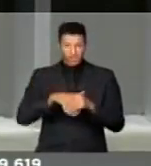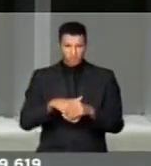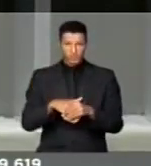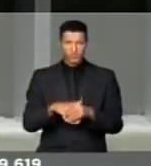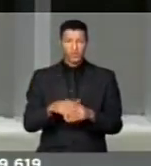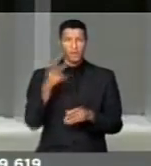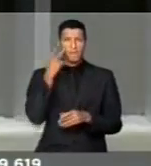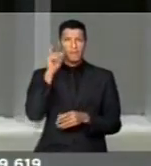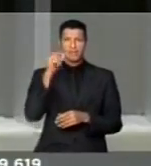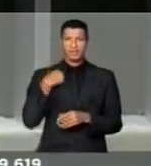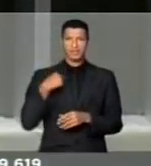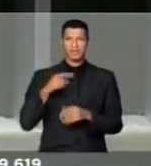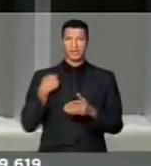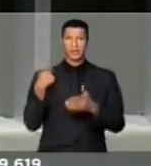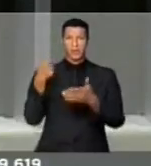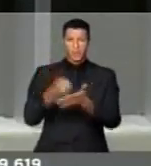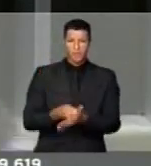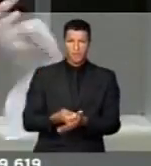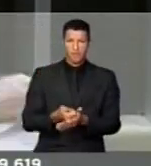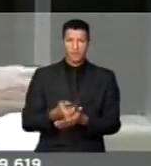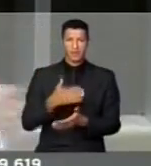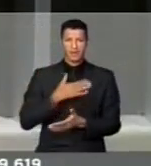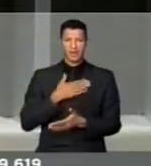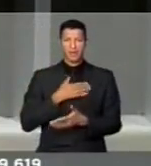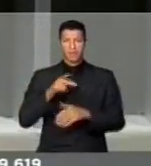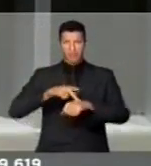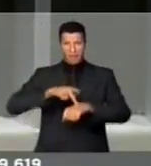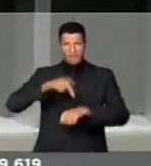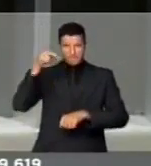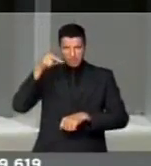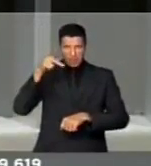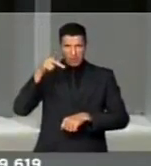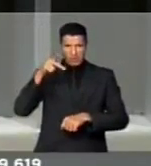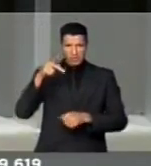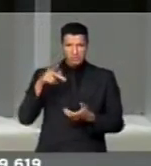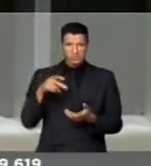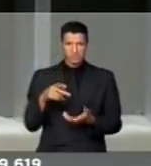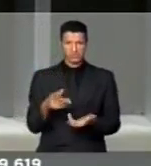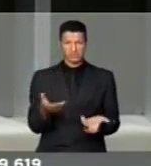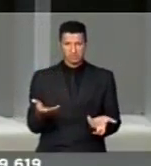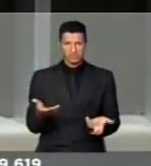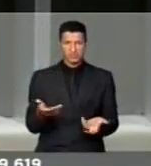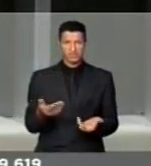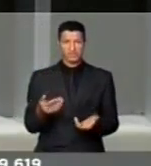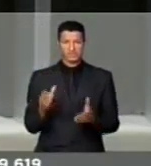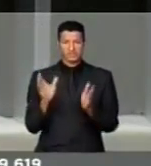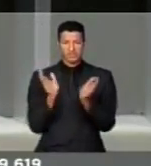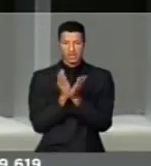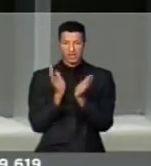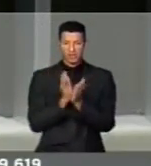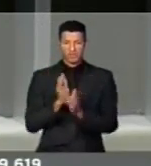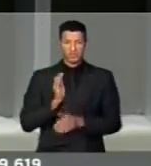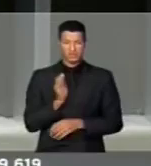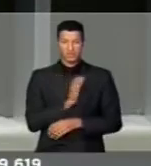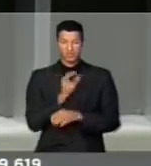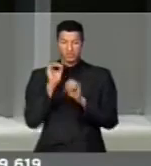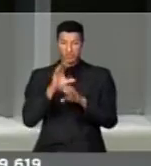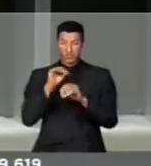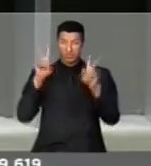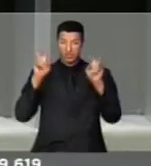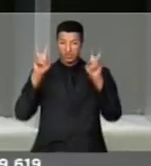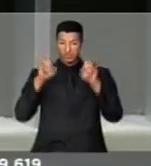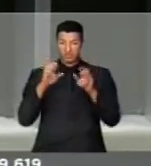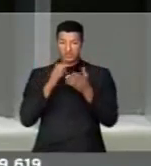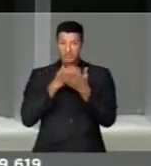votou para que eu pagasse a minha pós-graduação? Lá na Comissão de Educação, onde esse